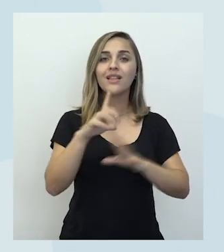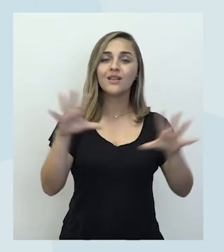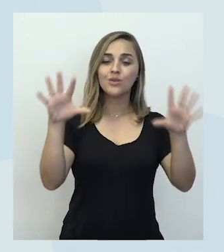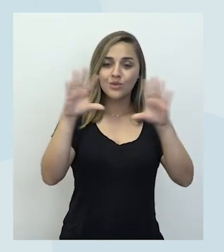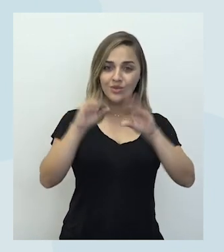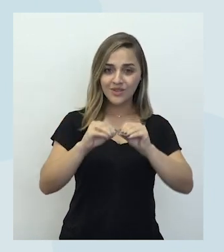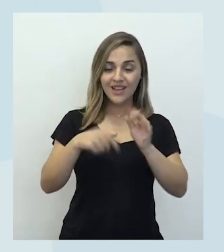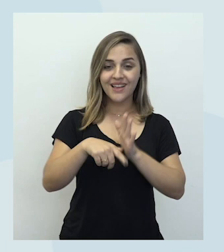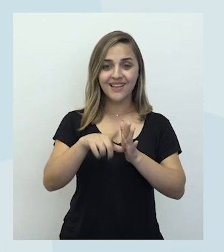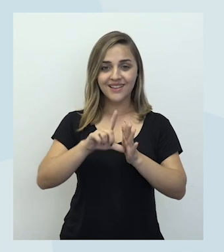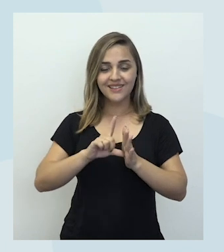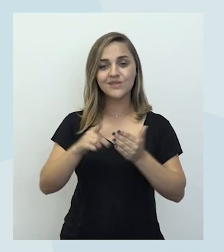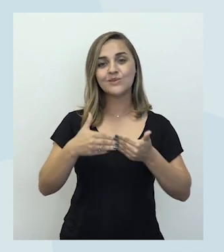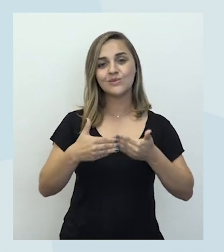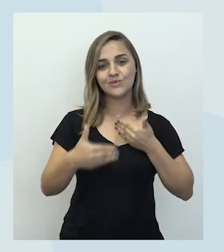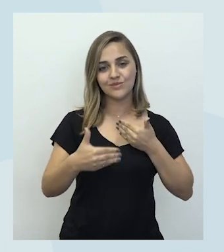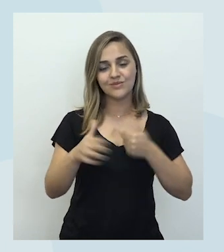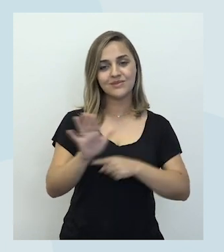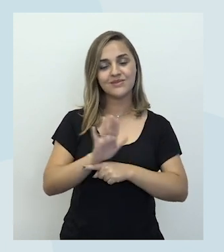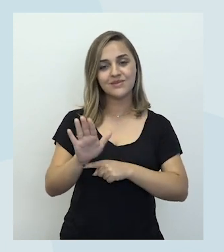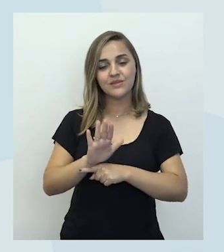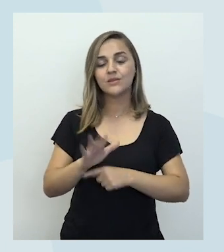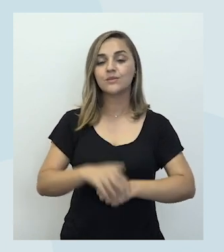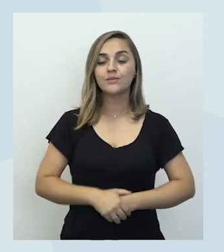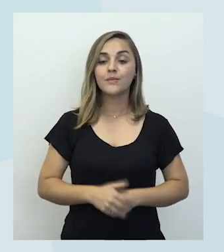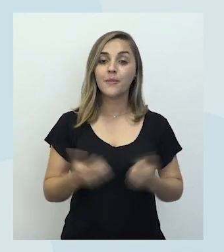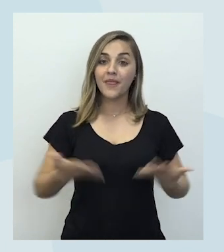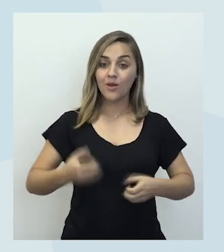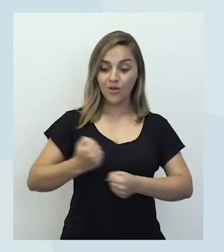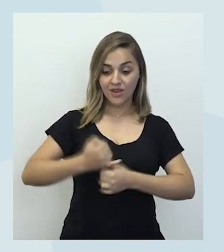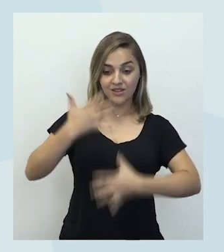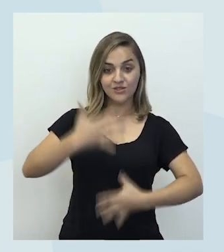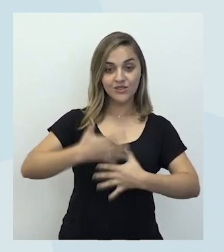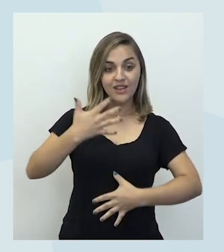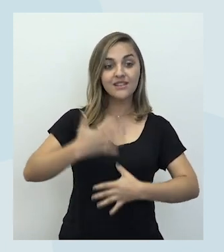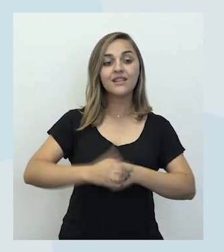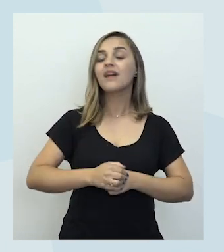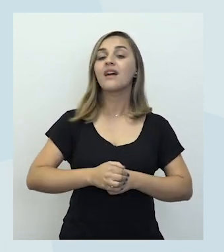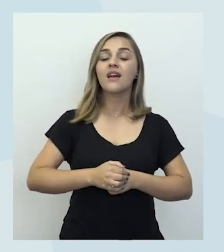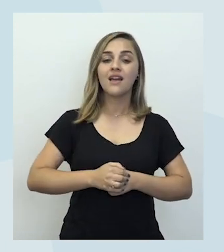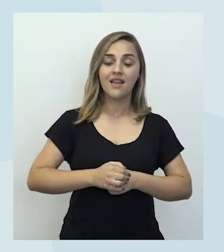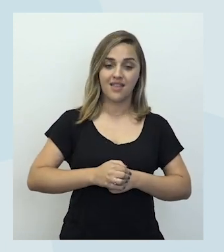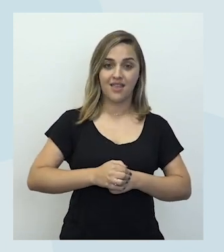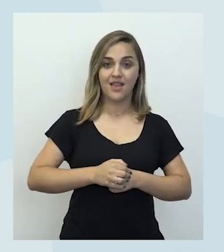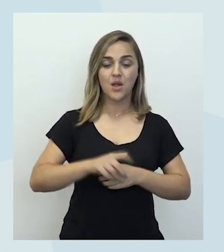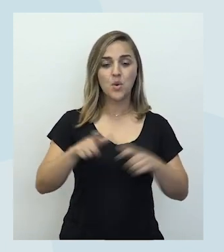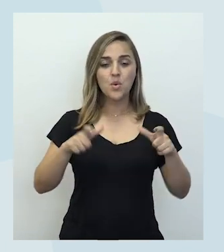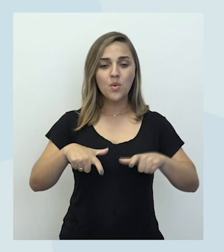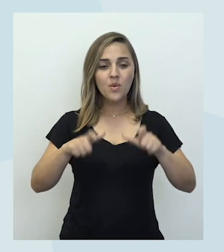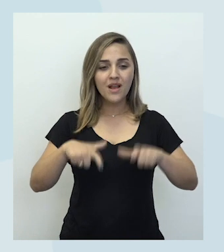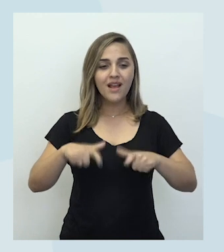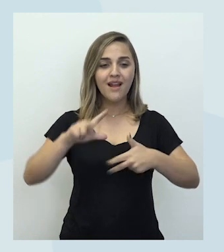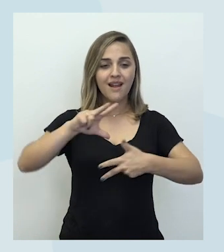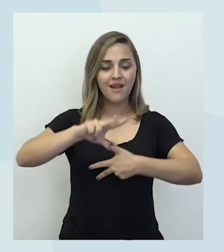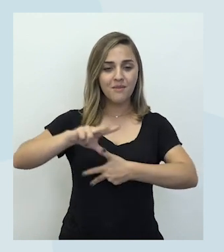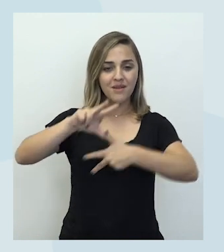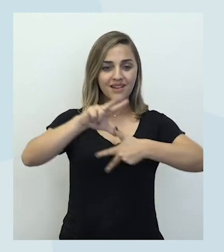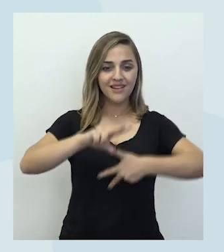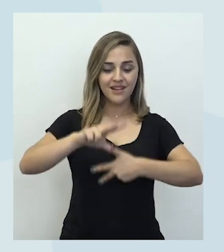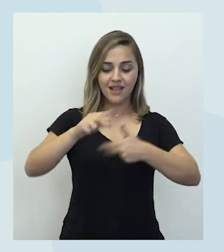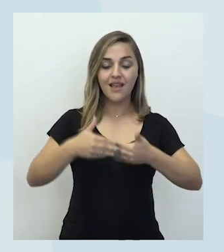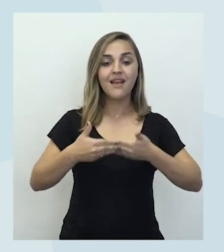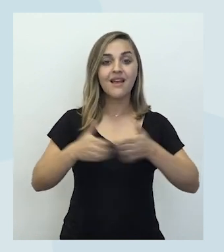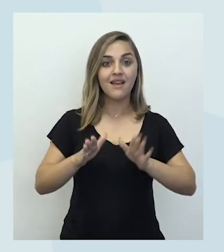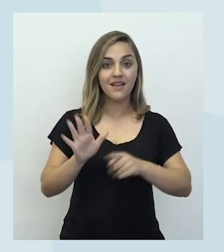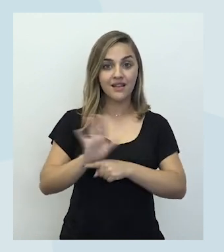filme. Vamos aí ao chat. Memorial da América Latina inaugura cinema Drive-In em São Paulo.